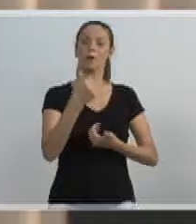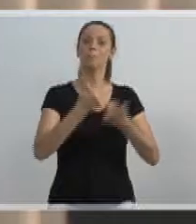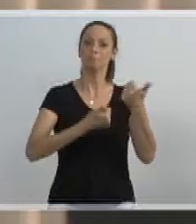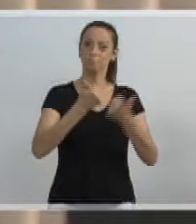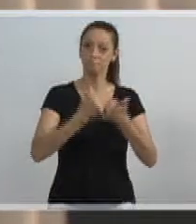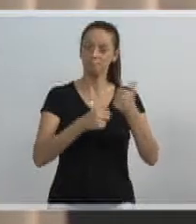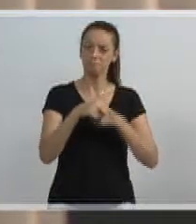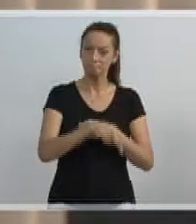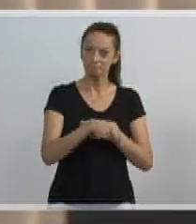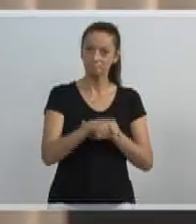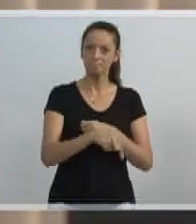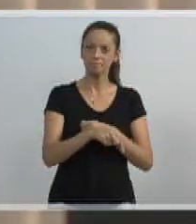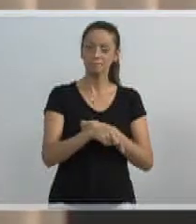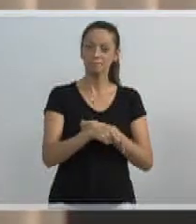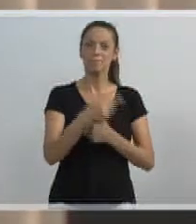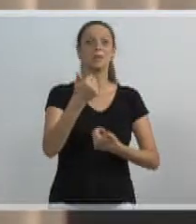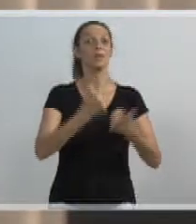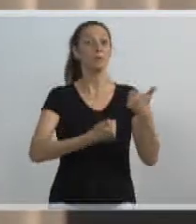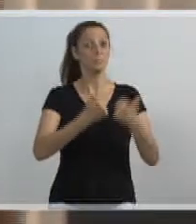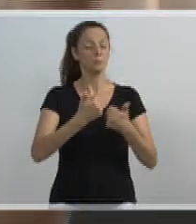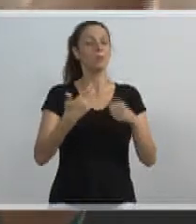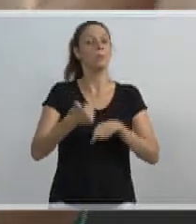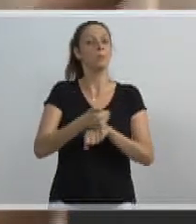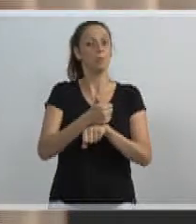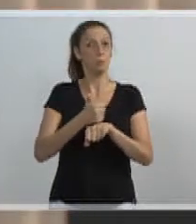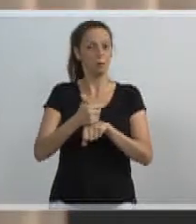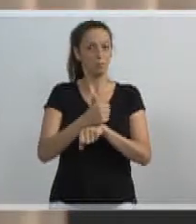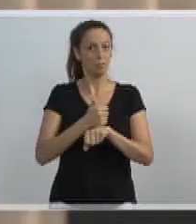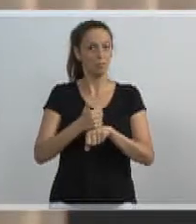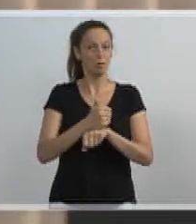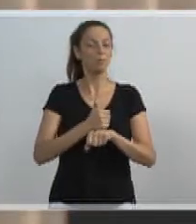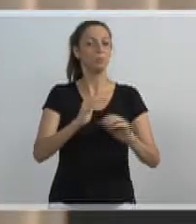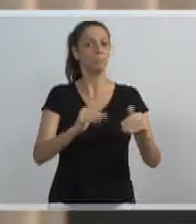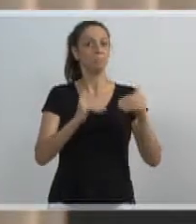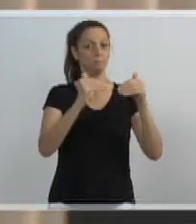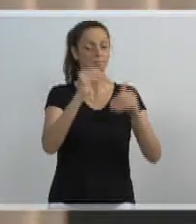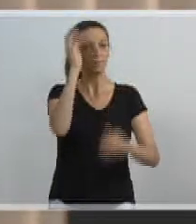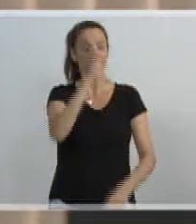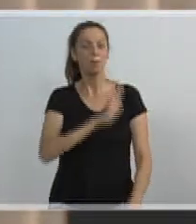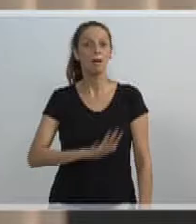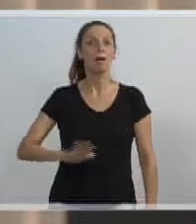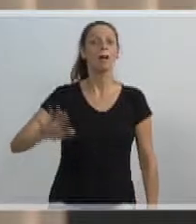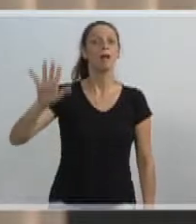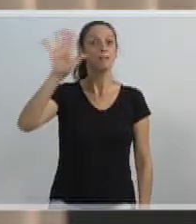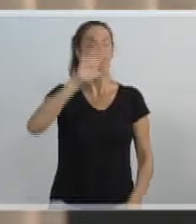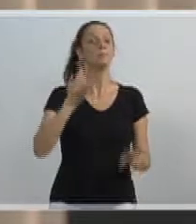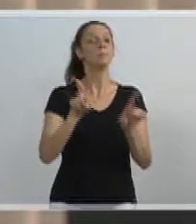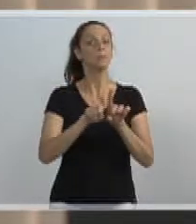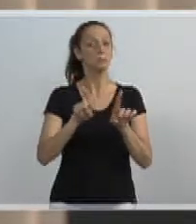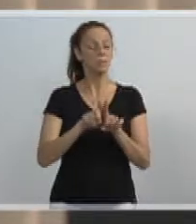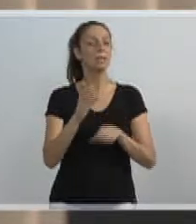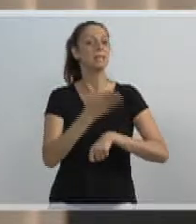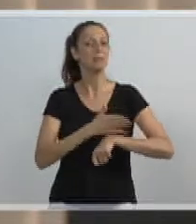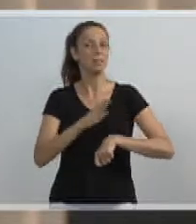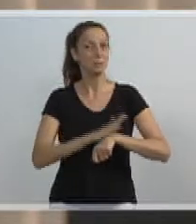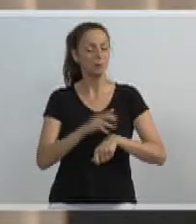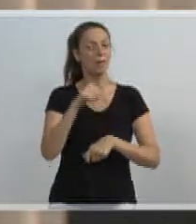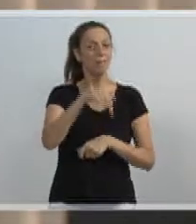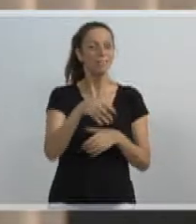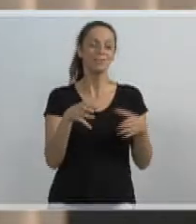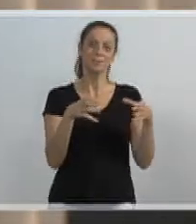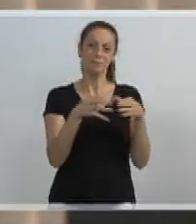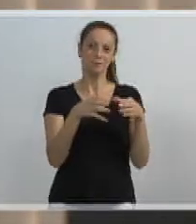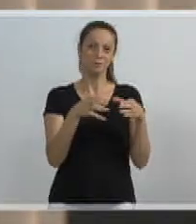como jogador profissional no a nível brasileiro, treinou a Sulfabril e teve prazer, na sequência, ser treinador da minha Pilauto, um